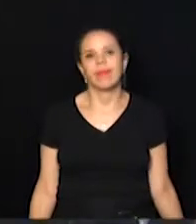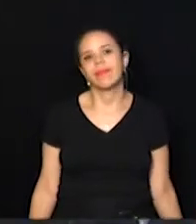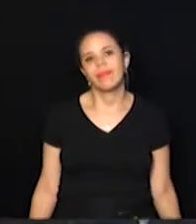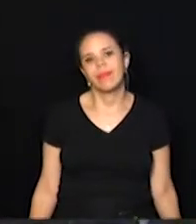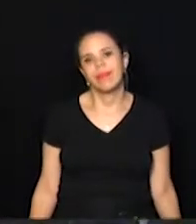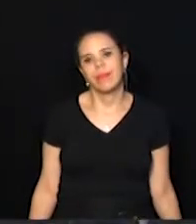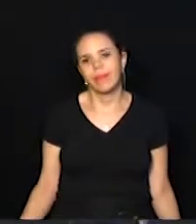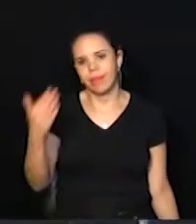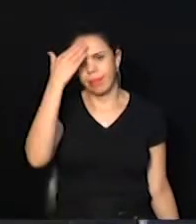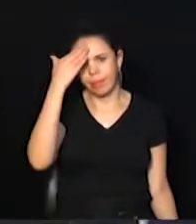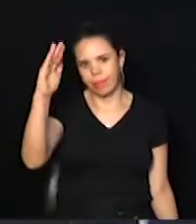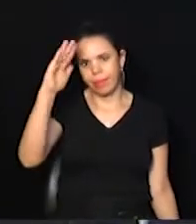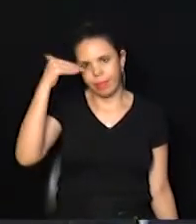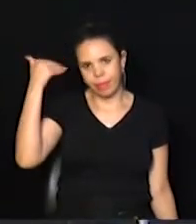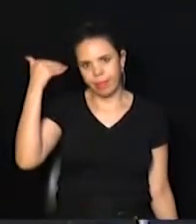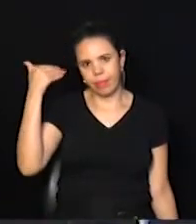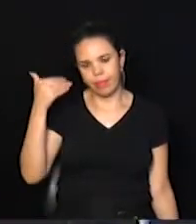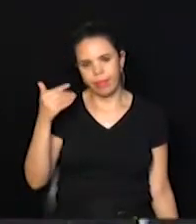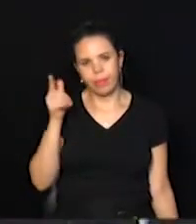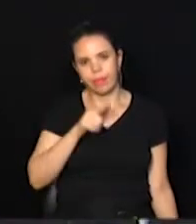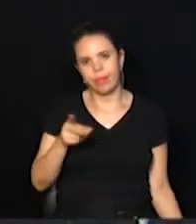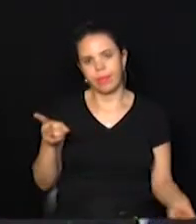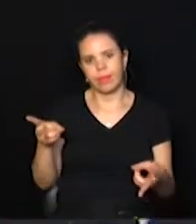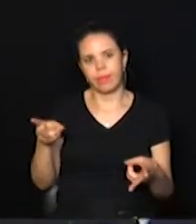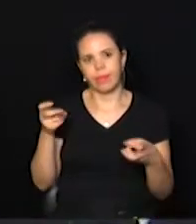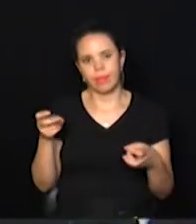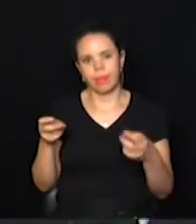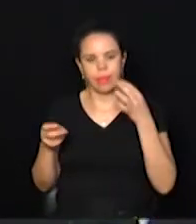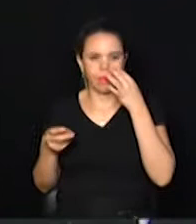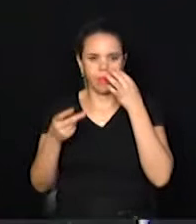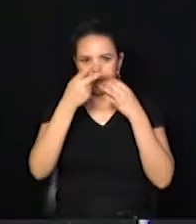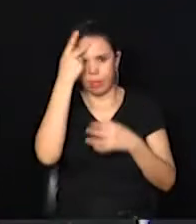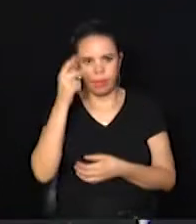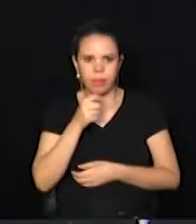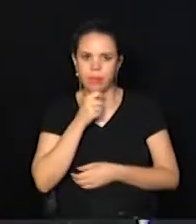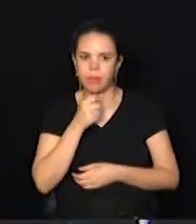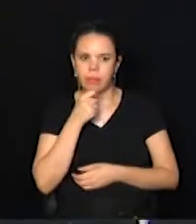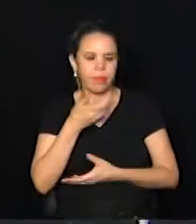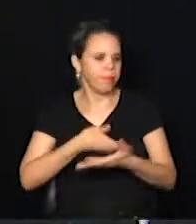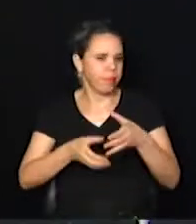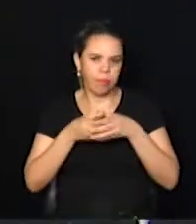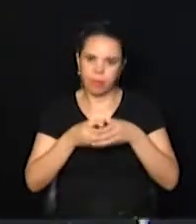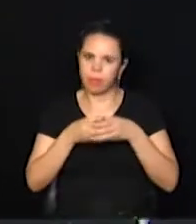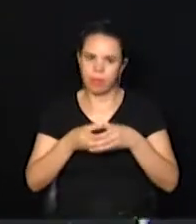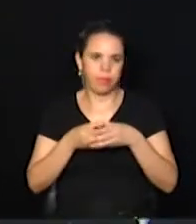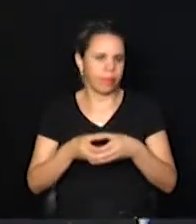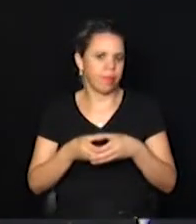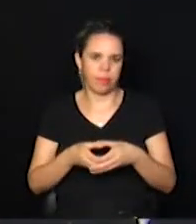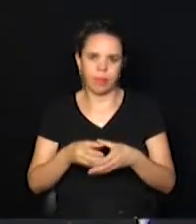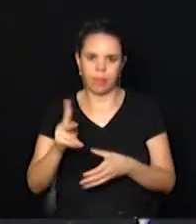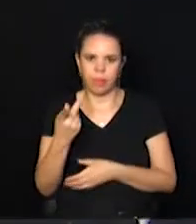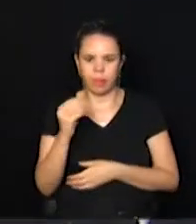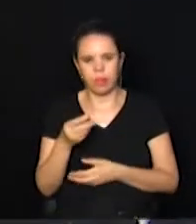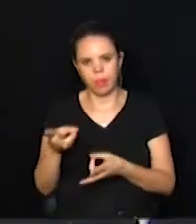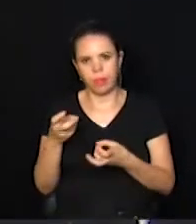Muitíssimo obrigada, Pedro. E a gente consegue observar, né, que mesmo aqueles que não conviveram com o Toninho conseguem ver, né,